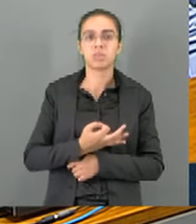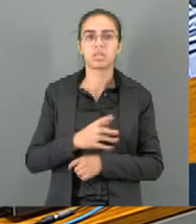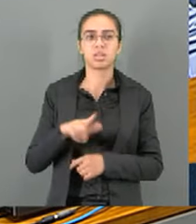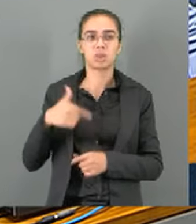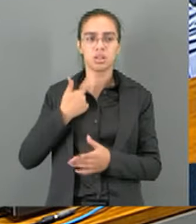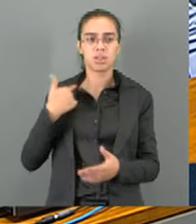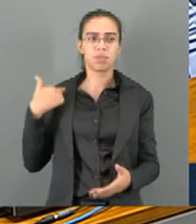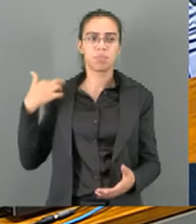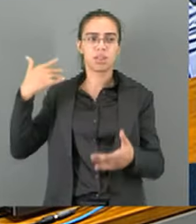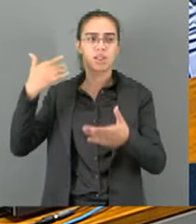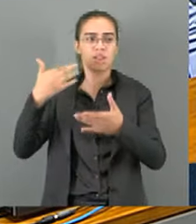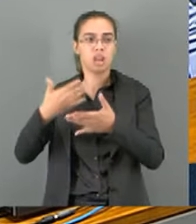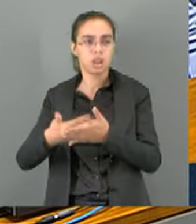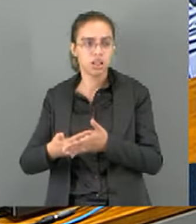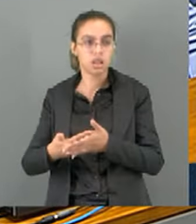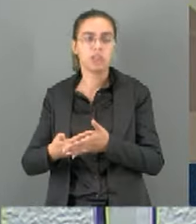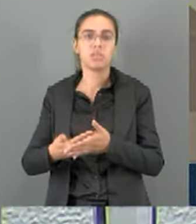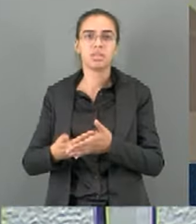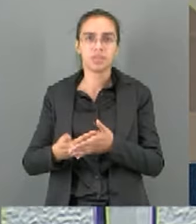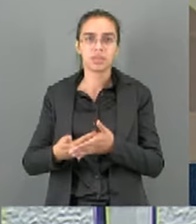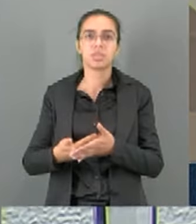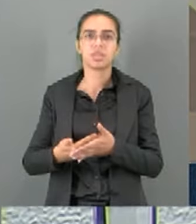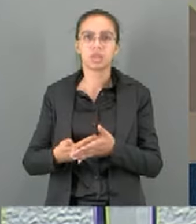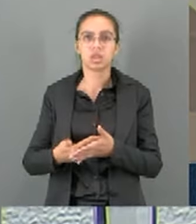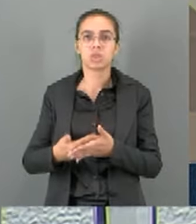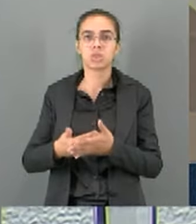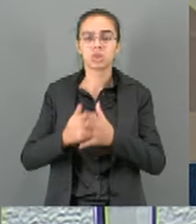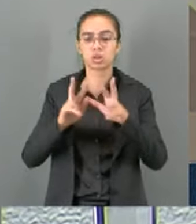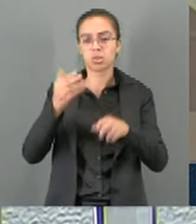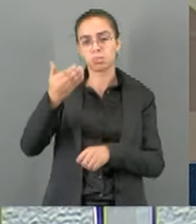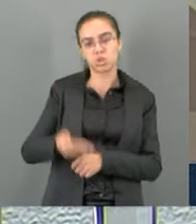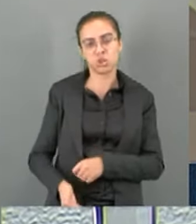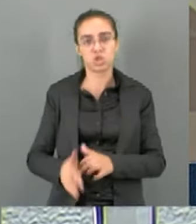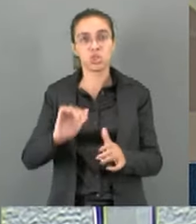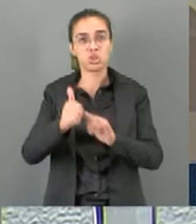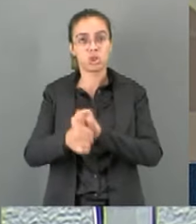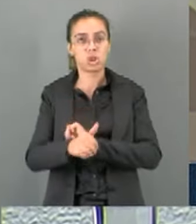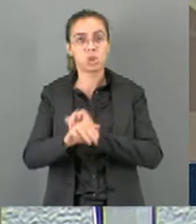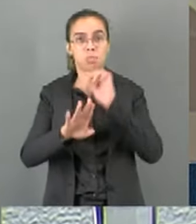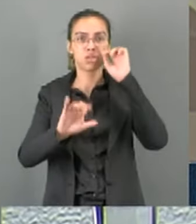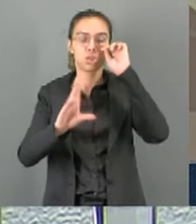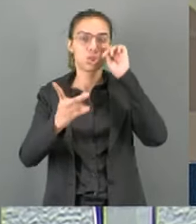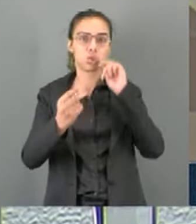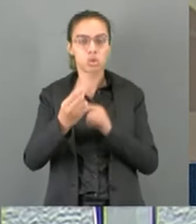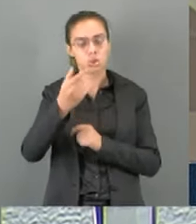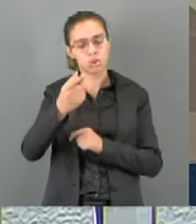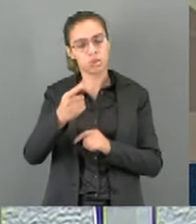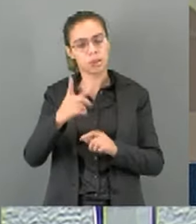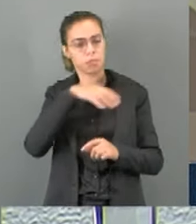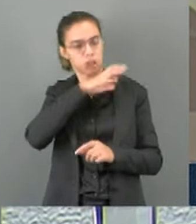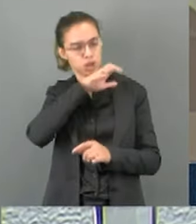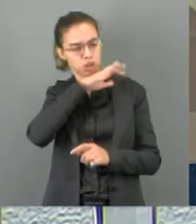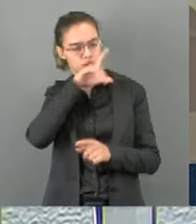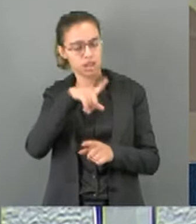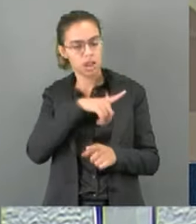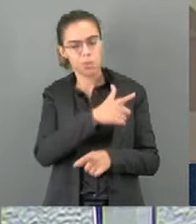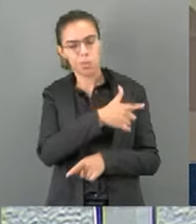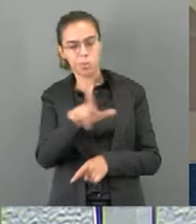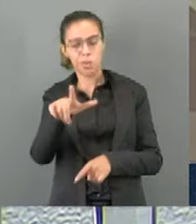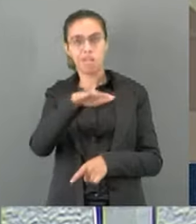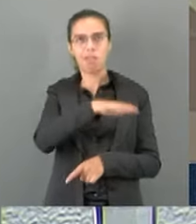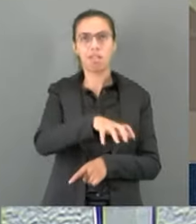reporto especificamente ao jogo do bicho, né? A gente tem implicações para todas as outras modalidades.